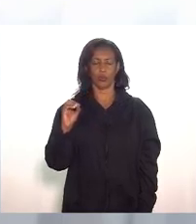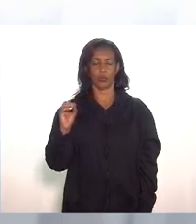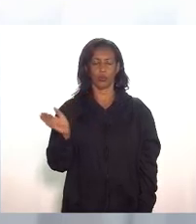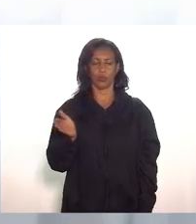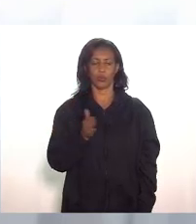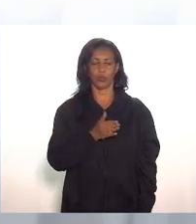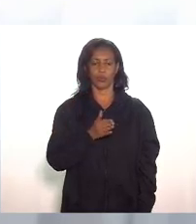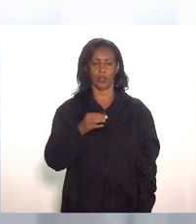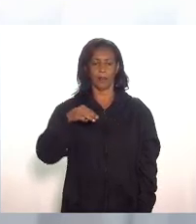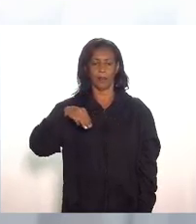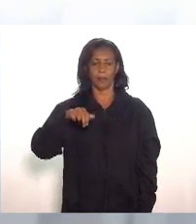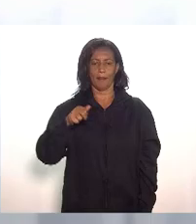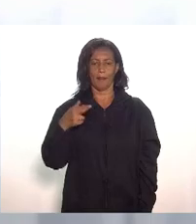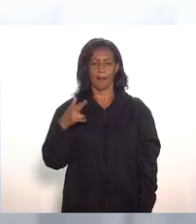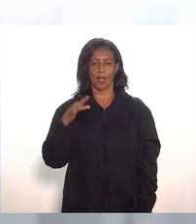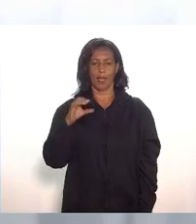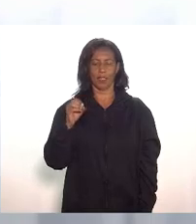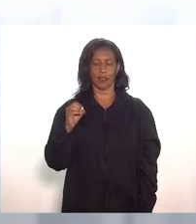Deputado Márcio Canella.